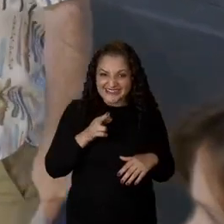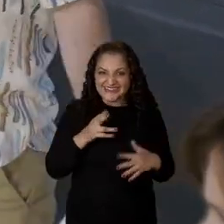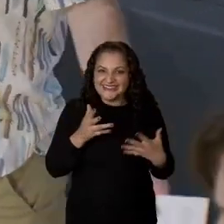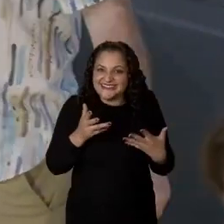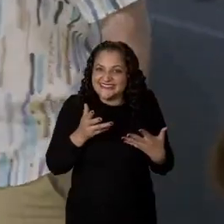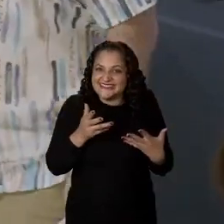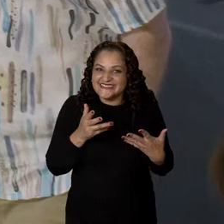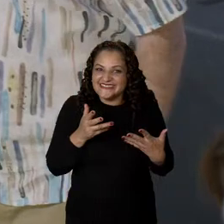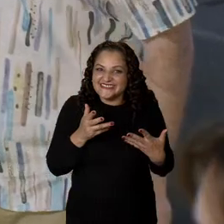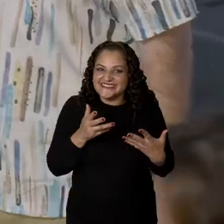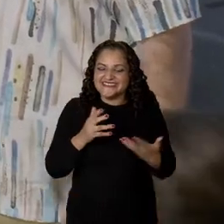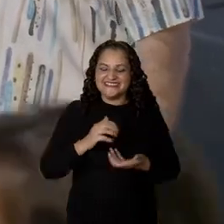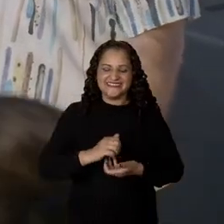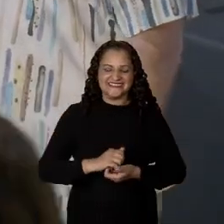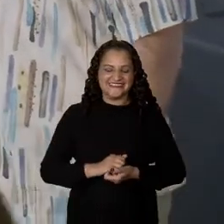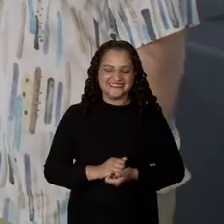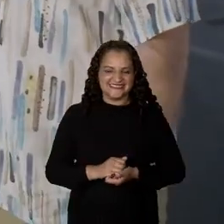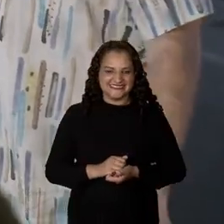Gente,